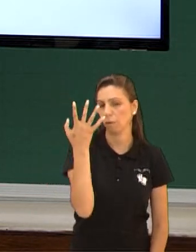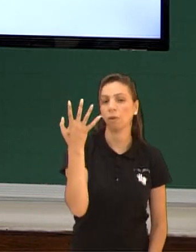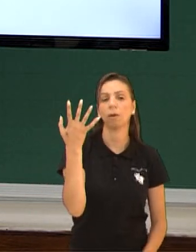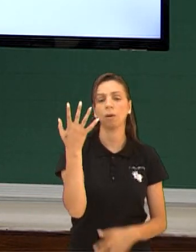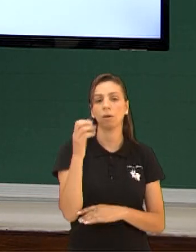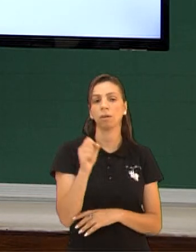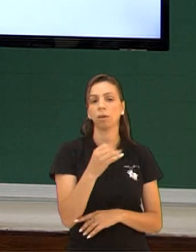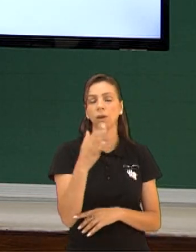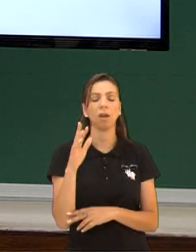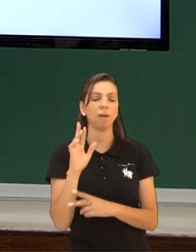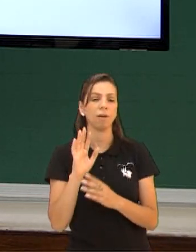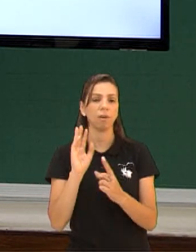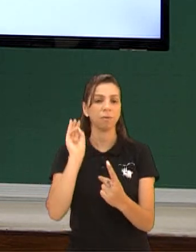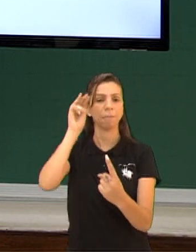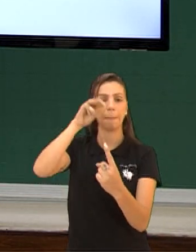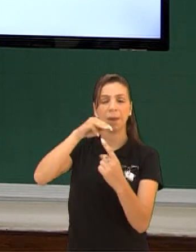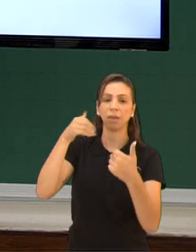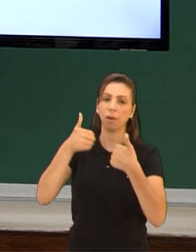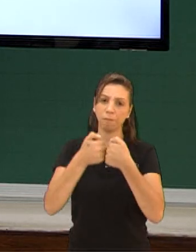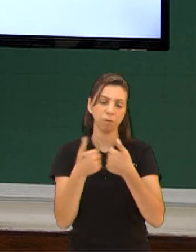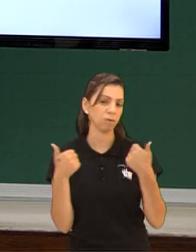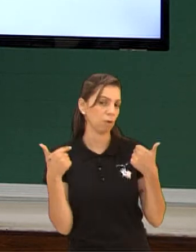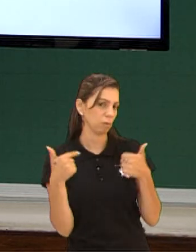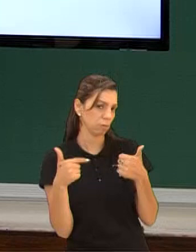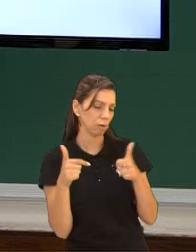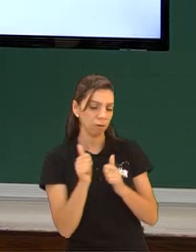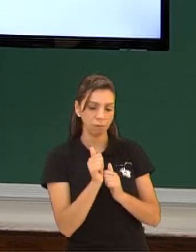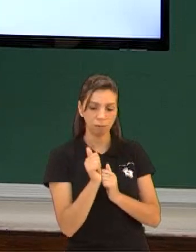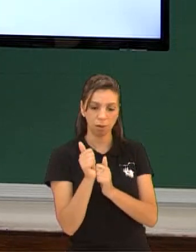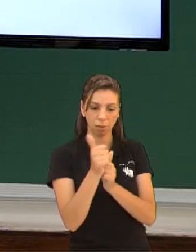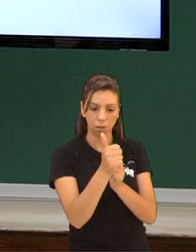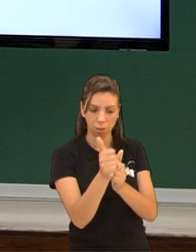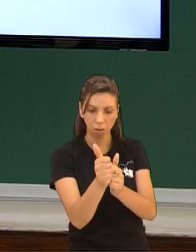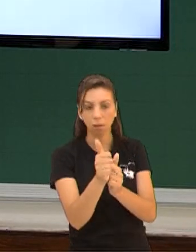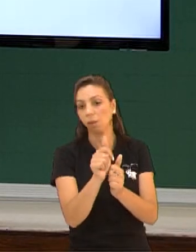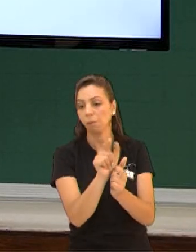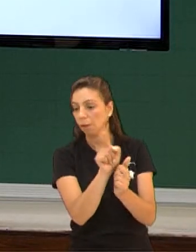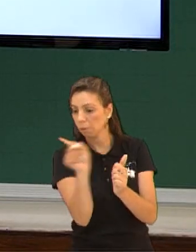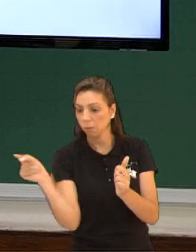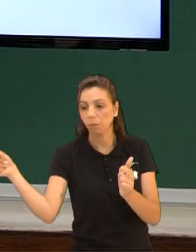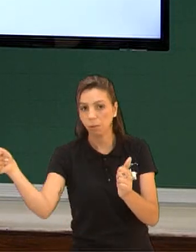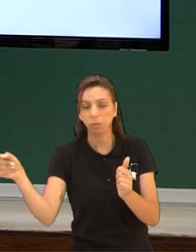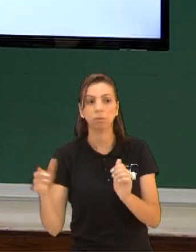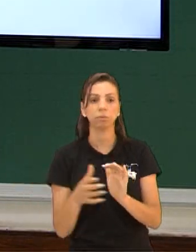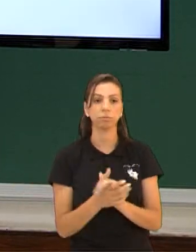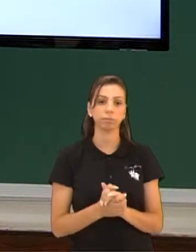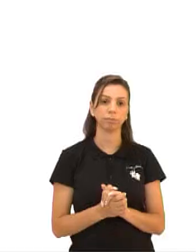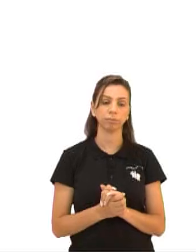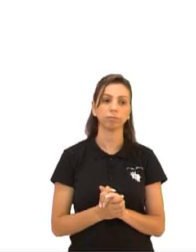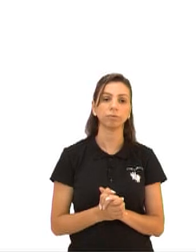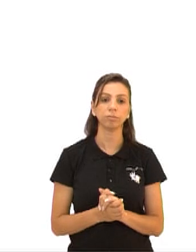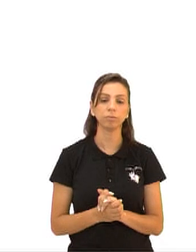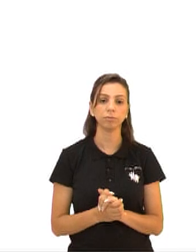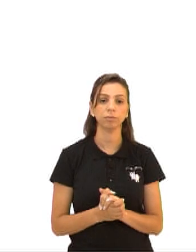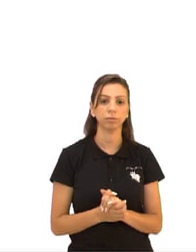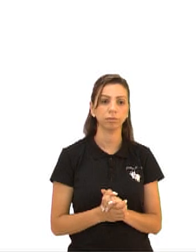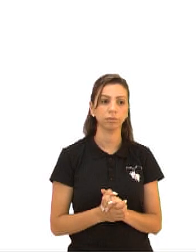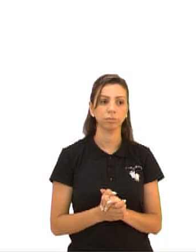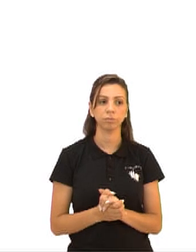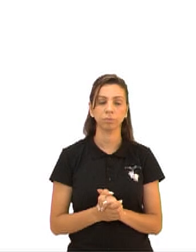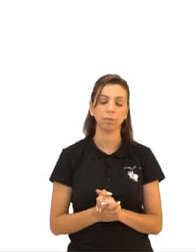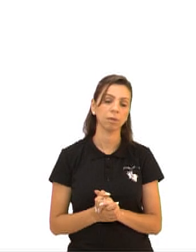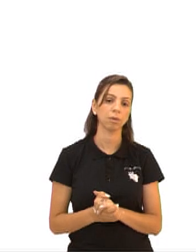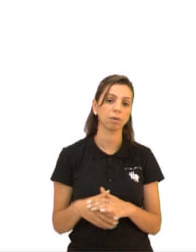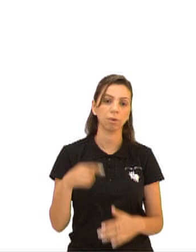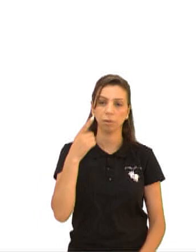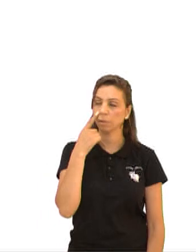da metafísica, e que vão, de certa forma, ficar obsoletos a partir desse conhecimento. Então, olhando para isso,